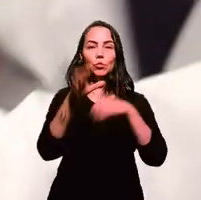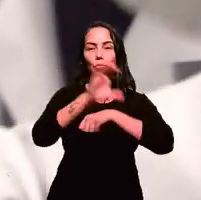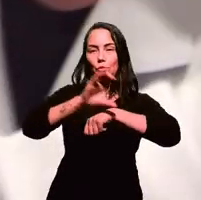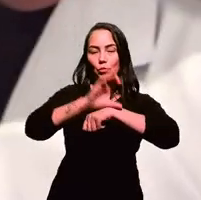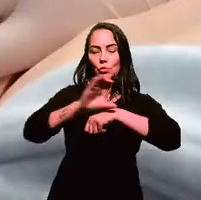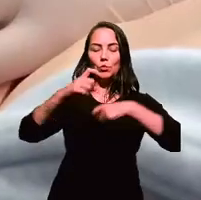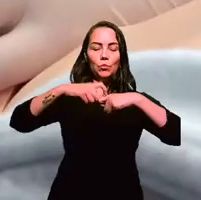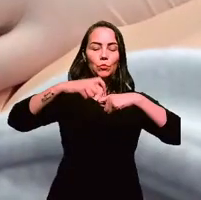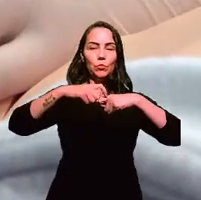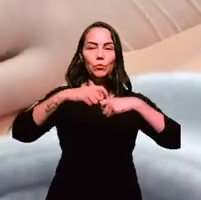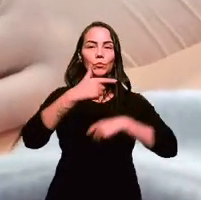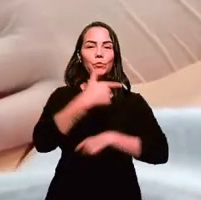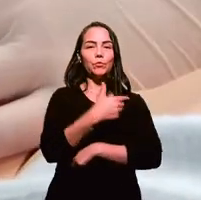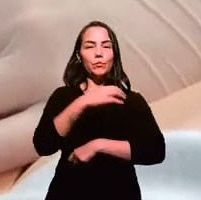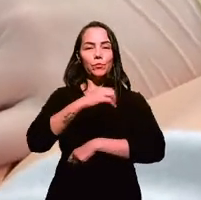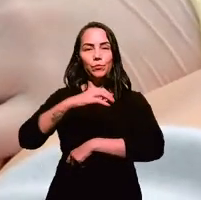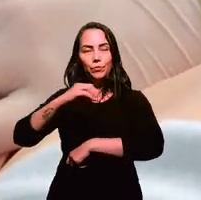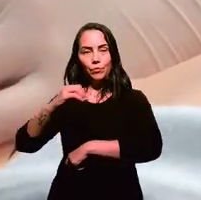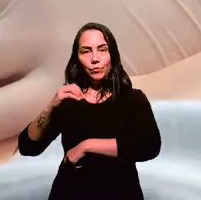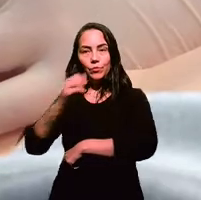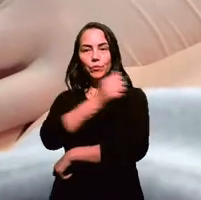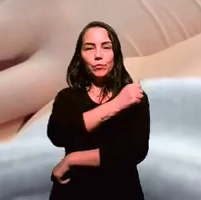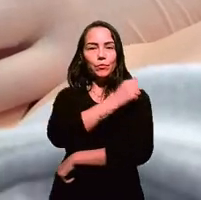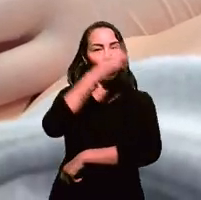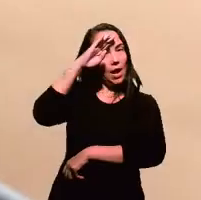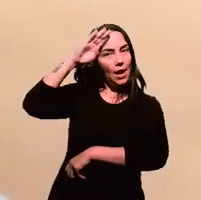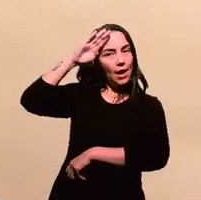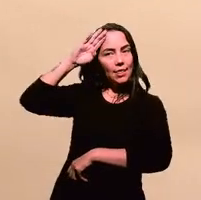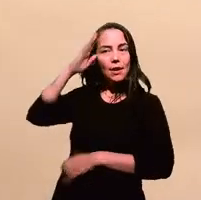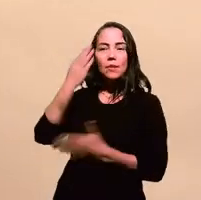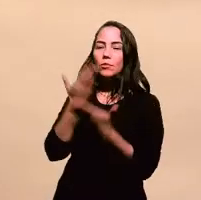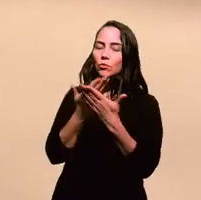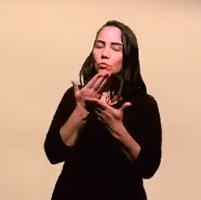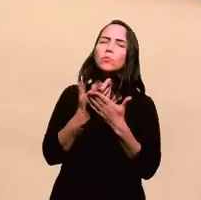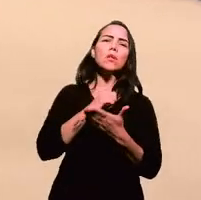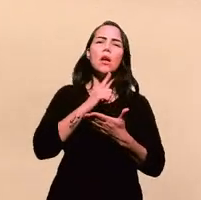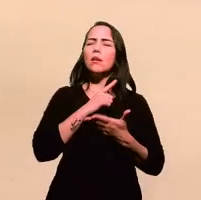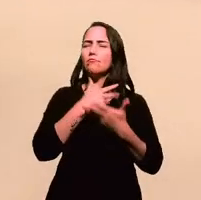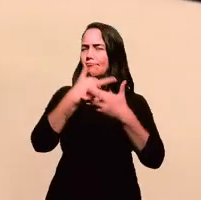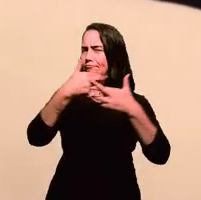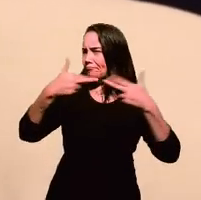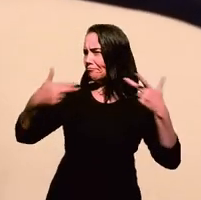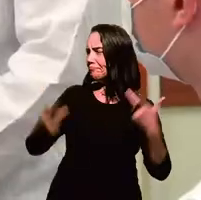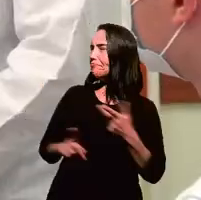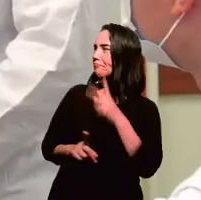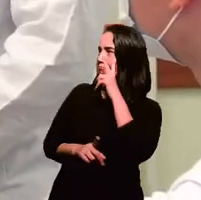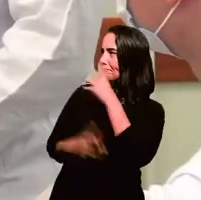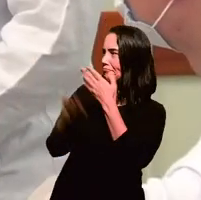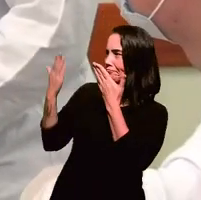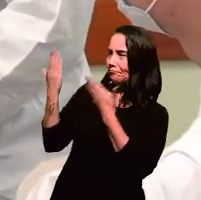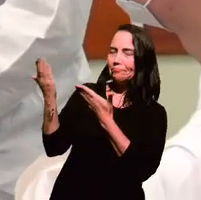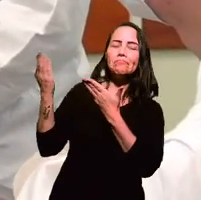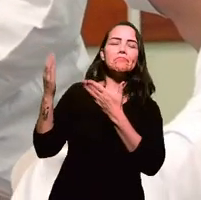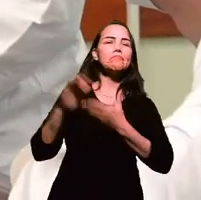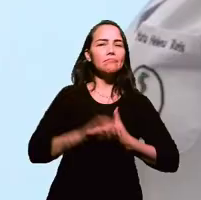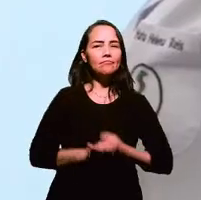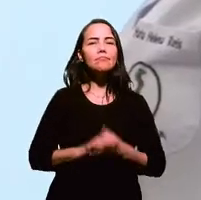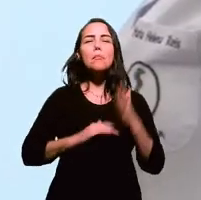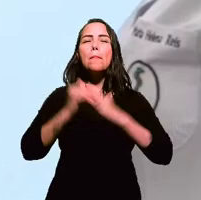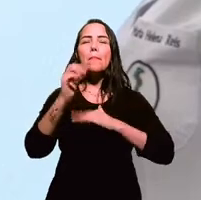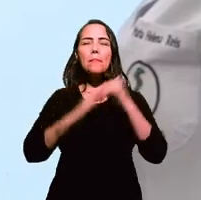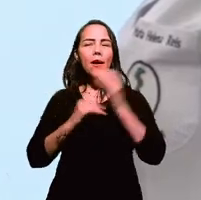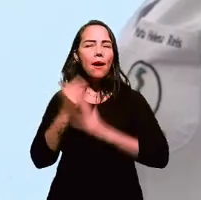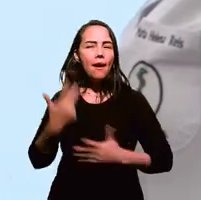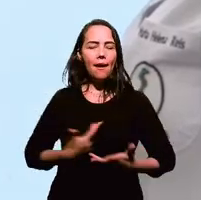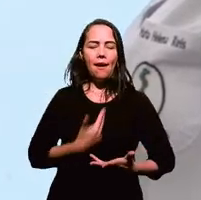200 alunos que nós temos. A gente tem simuladores de intubação, de colocação de catéter, de CTI, UTI, de prática cirúrgica, onde é que